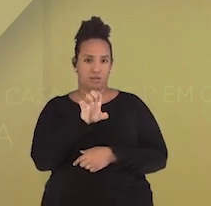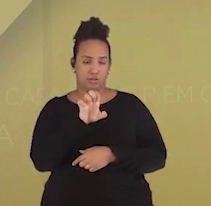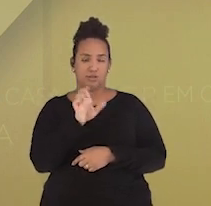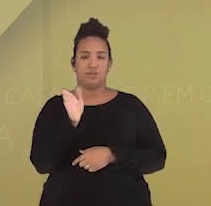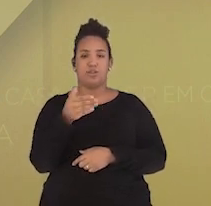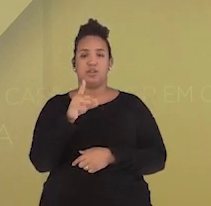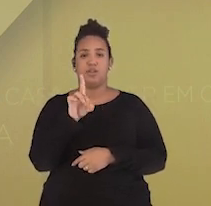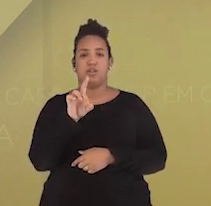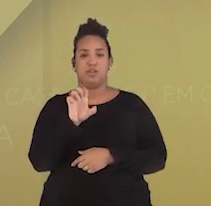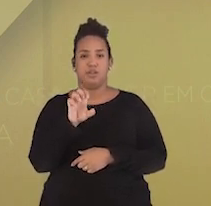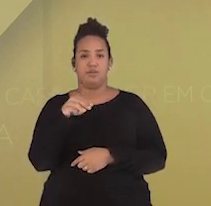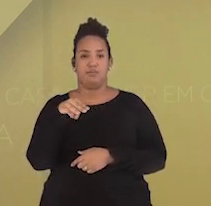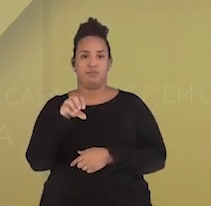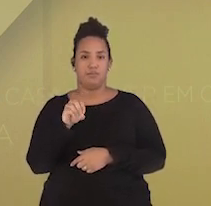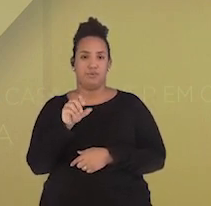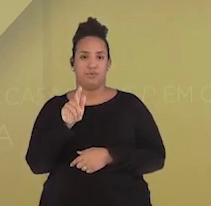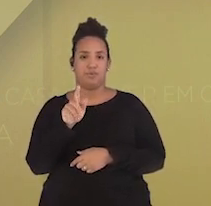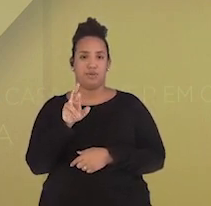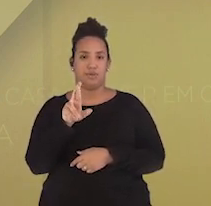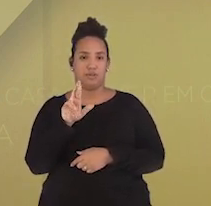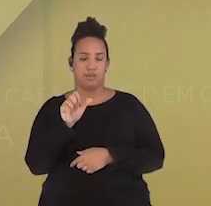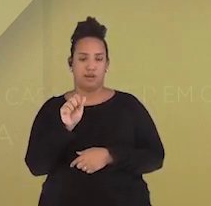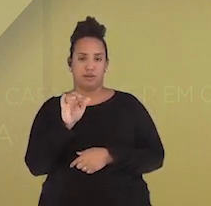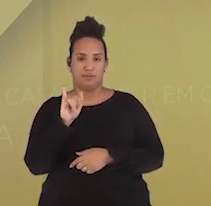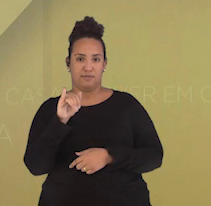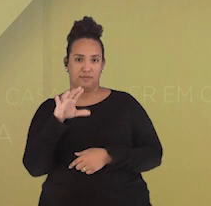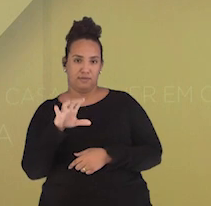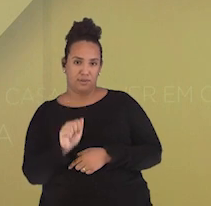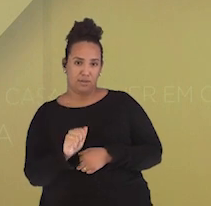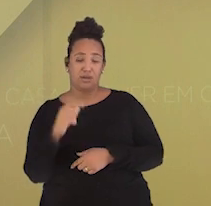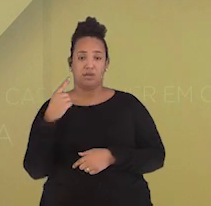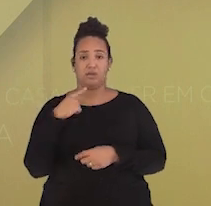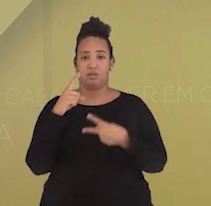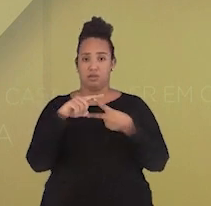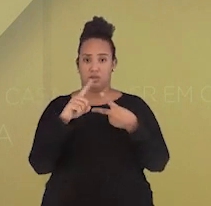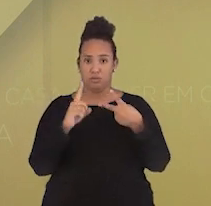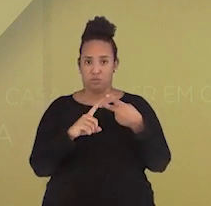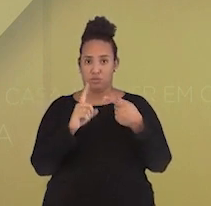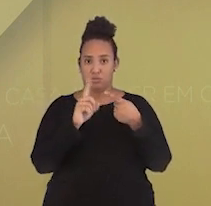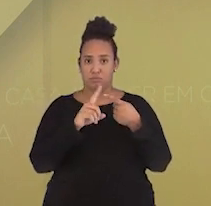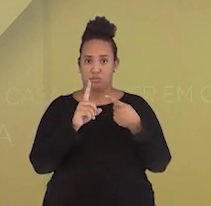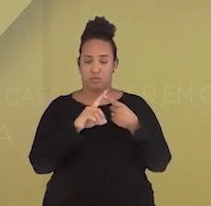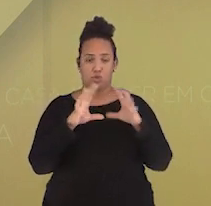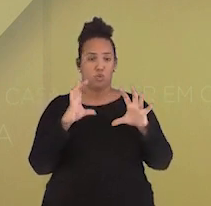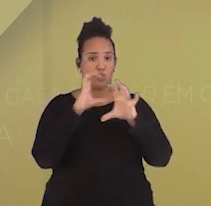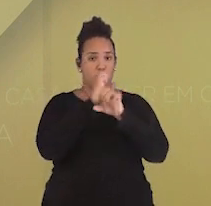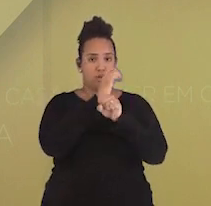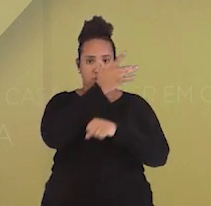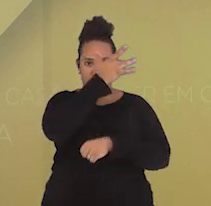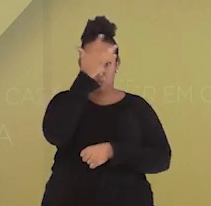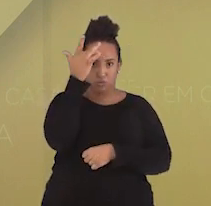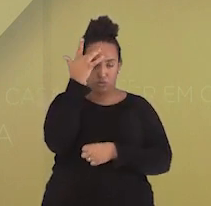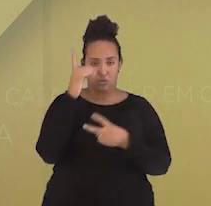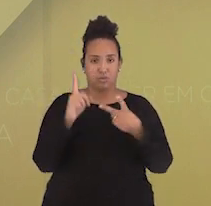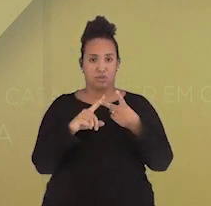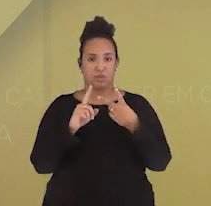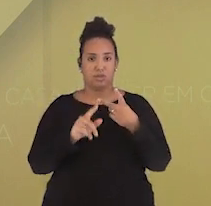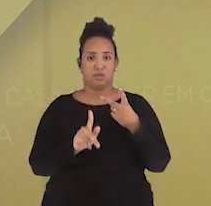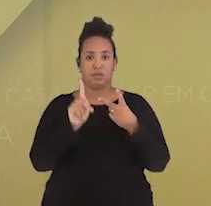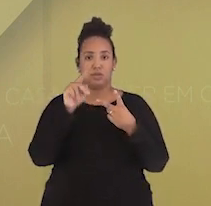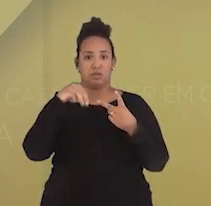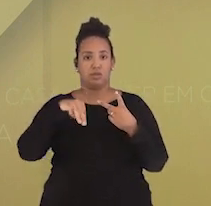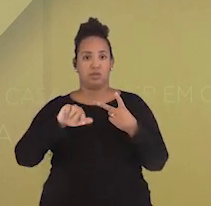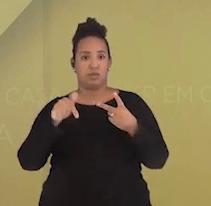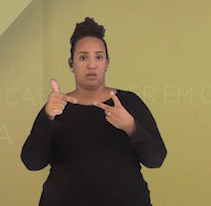Absoluta é sobre o total de habitantes. Relativo, habitantes por quilômetro quadrado.